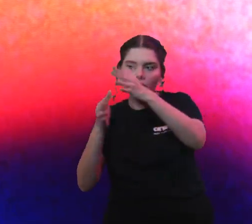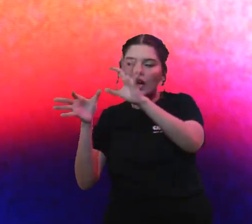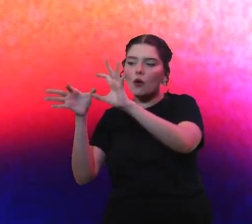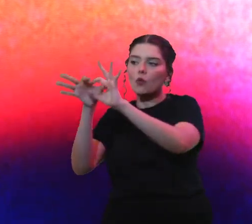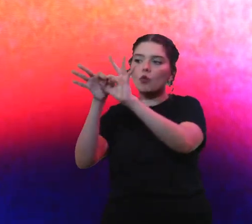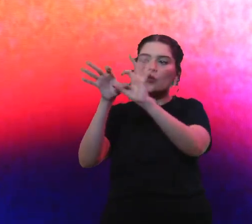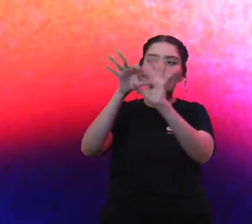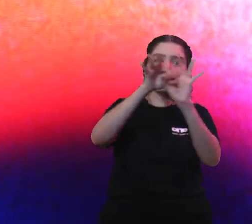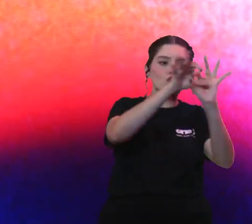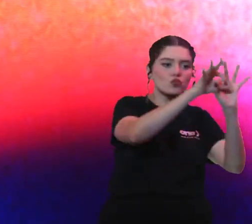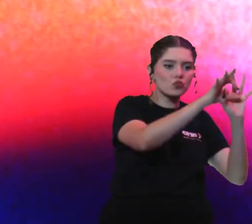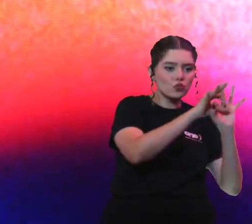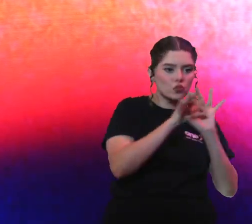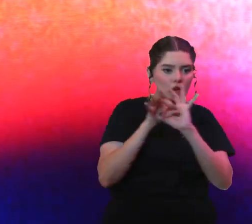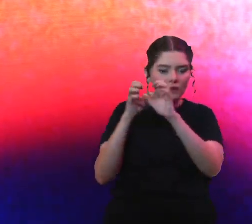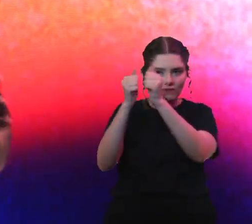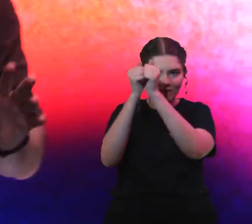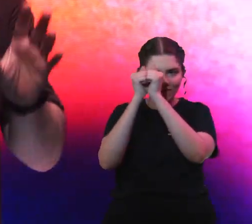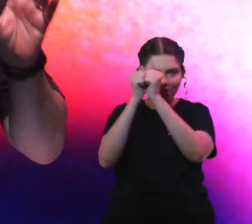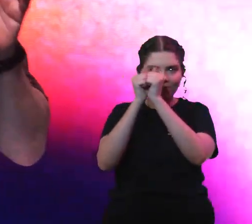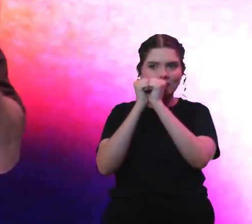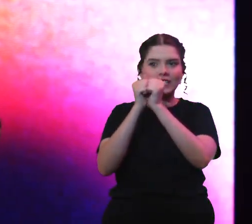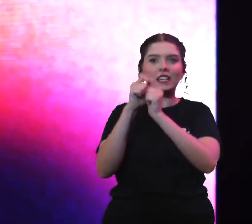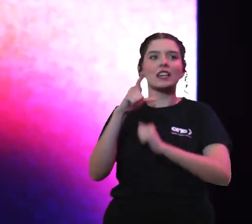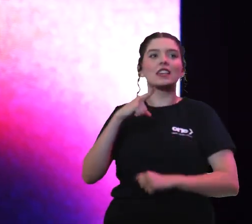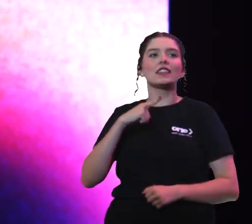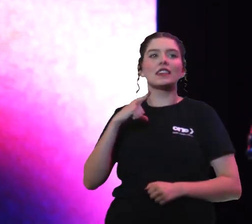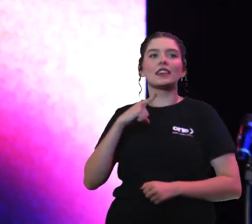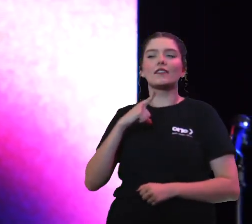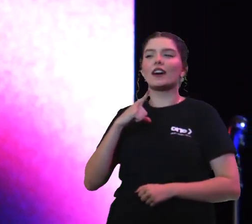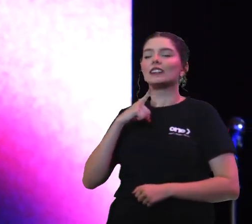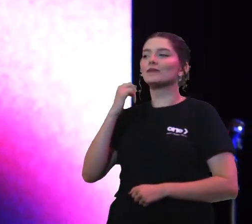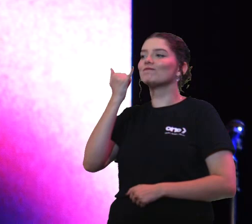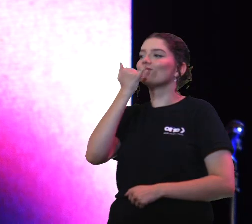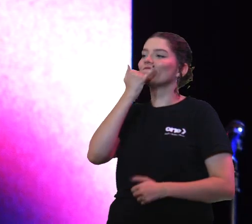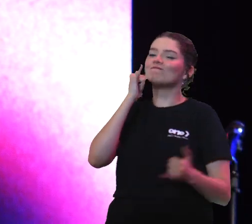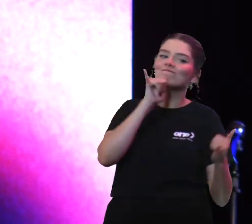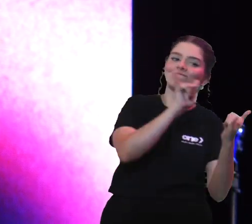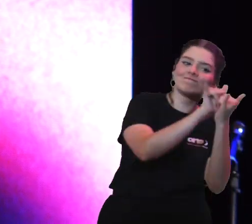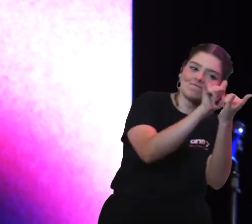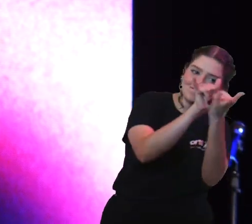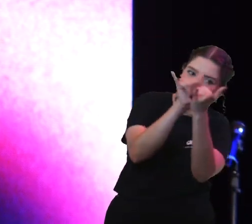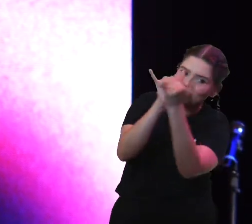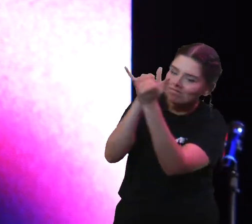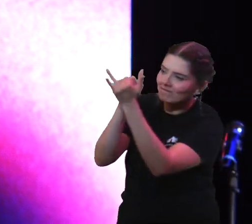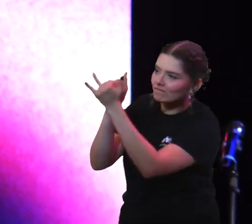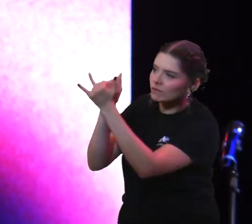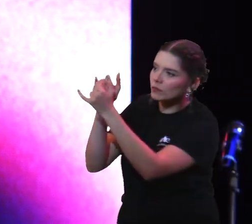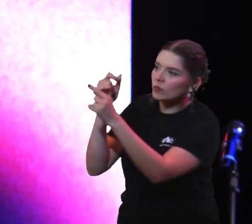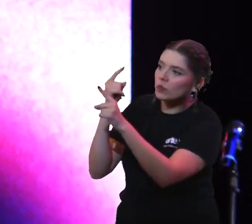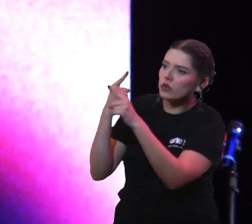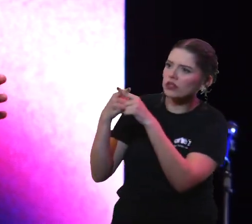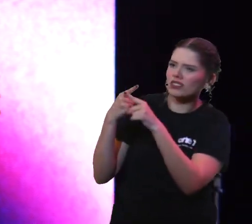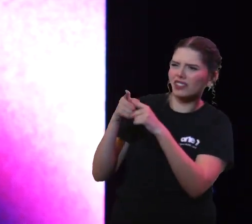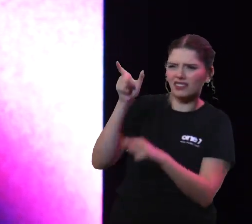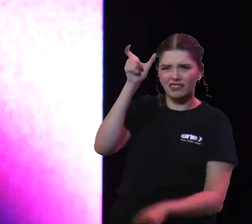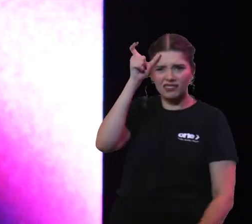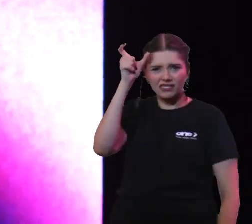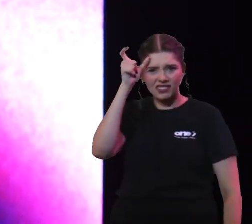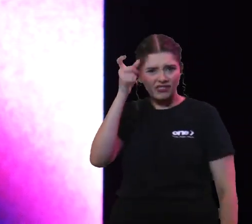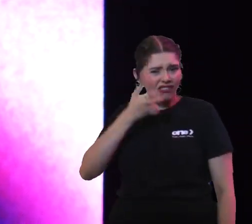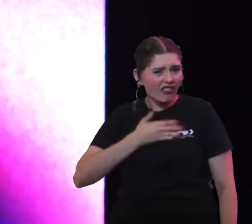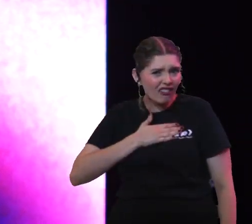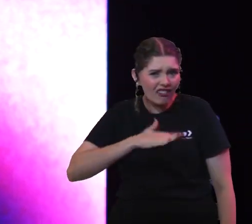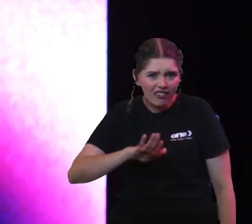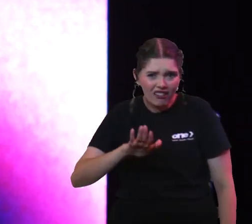existem retaliações inúmeras espirituais sobre aquele grupo. Por quê? O inimigo não gosta de unidade.